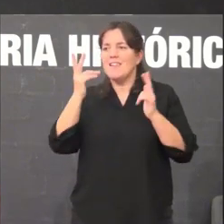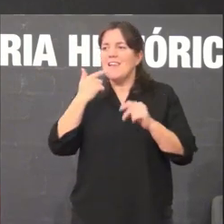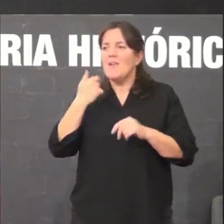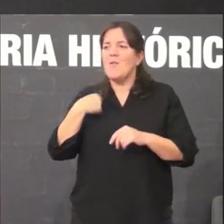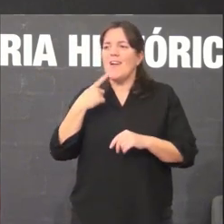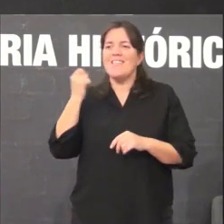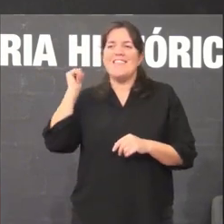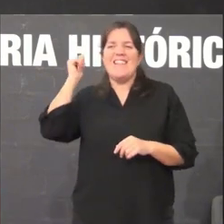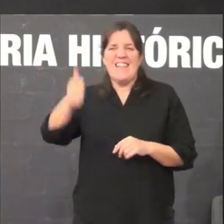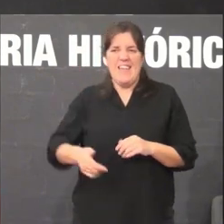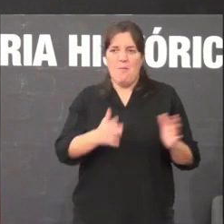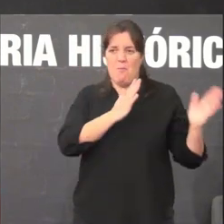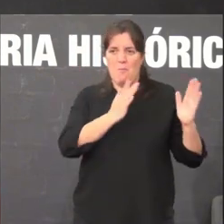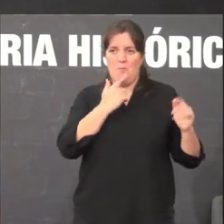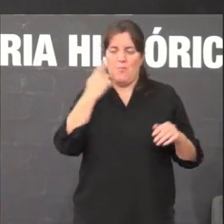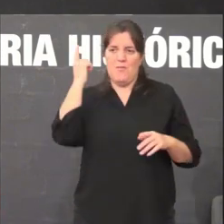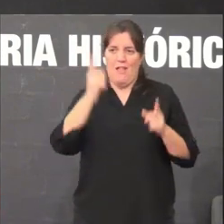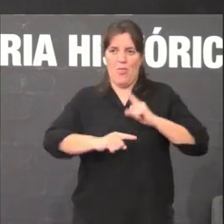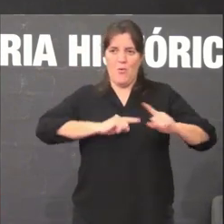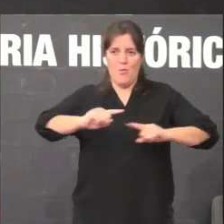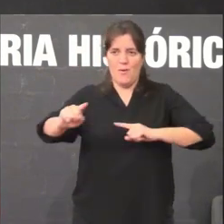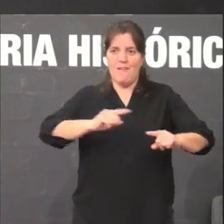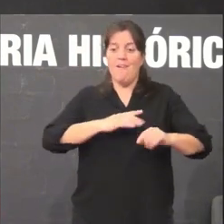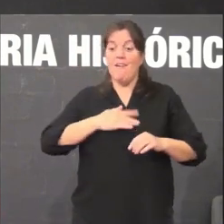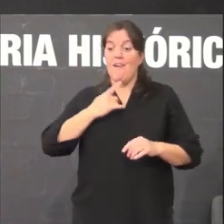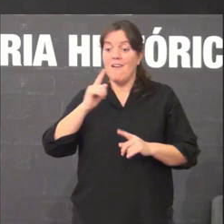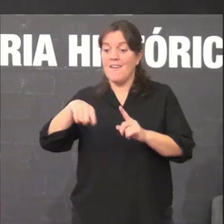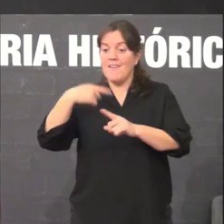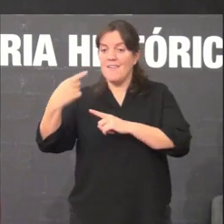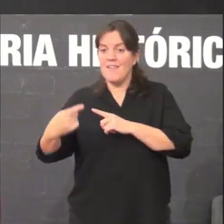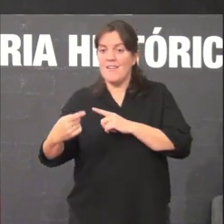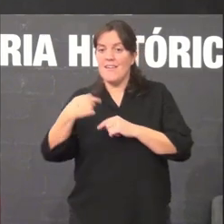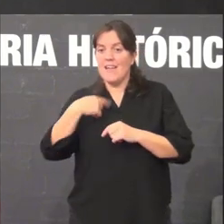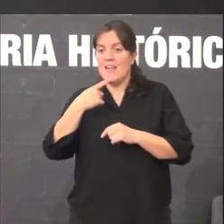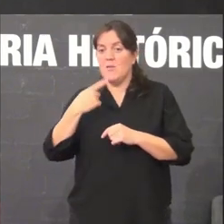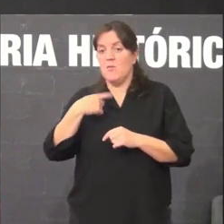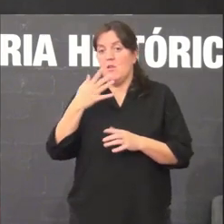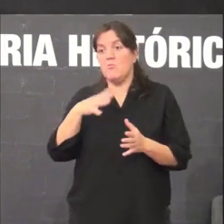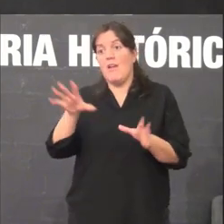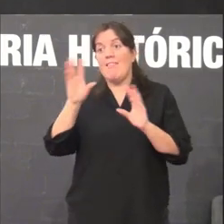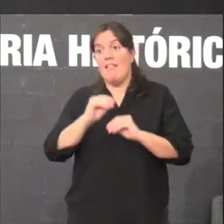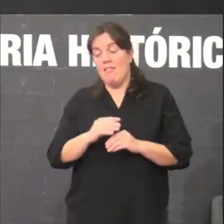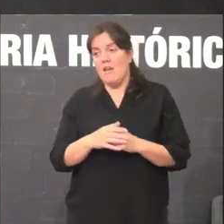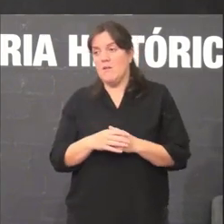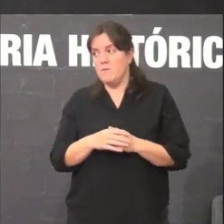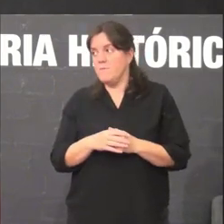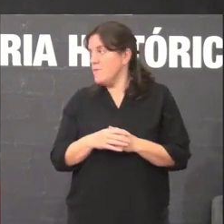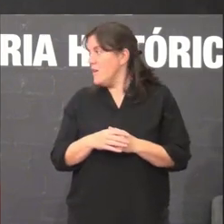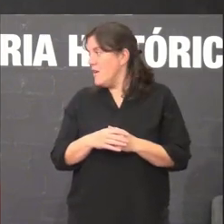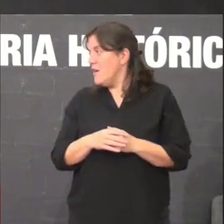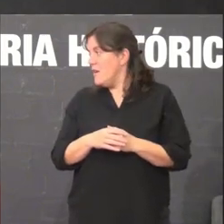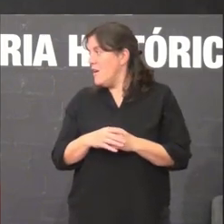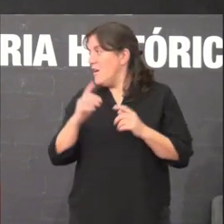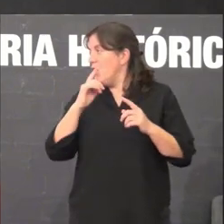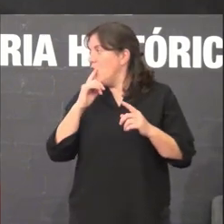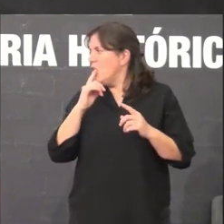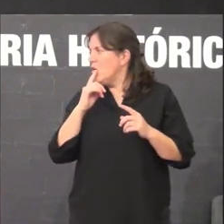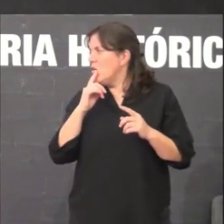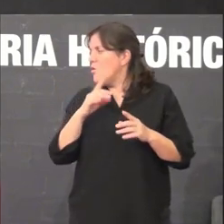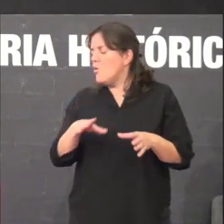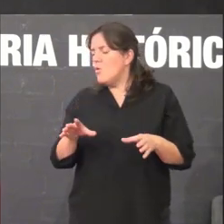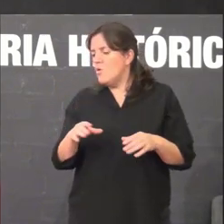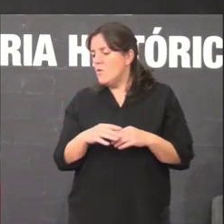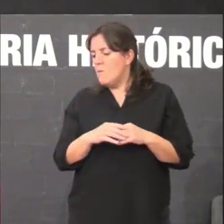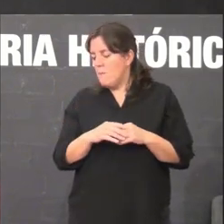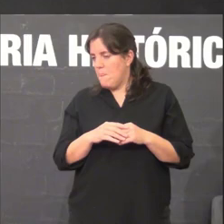ditadura e mostrasse que ansiava por uma liberdade. No entanto, esta fase acaba. E